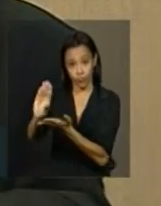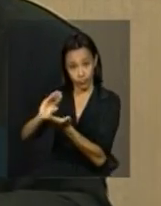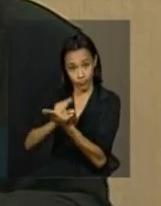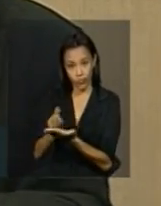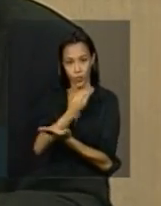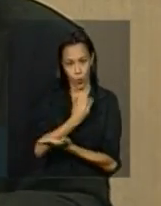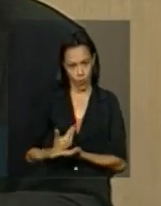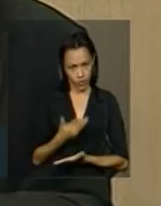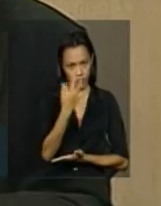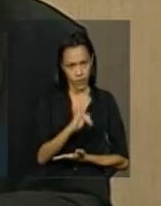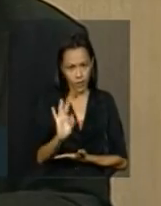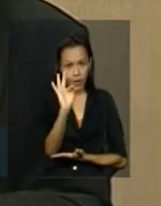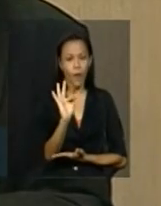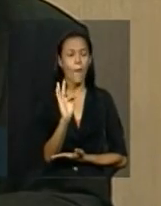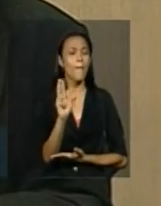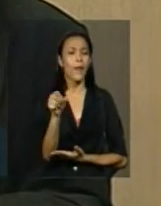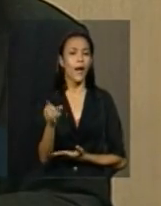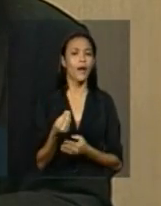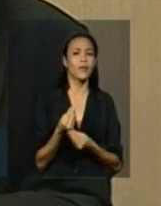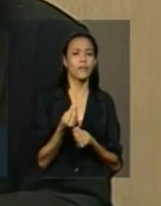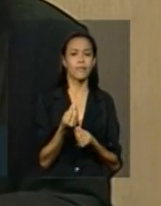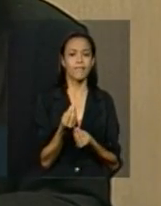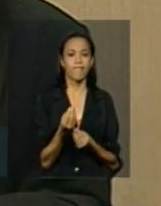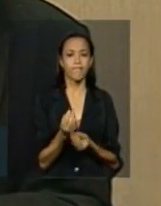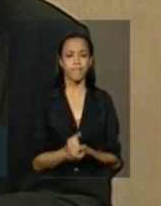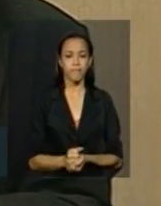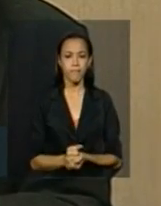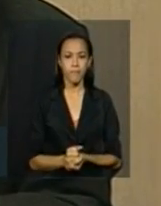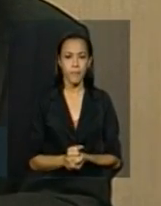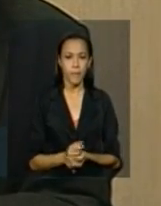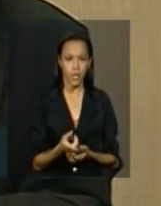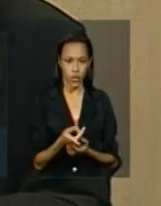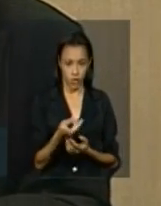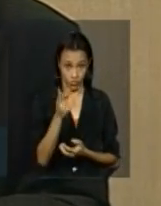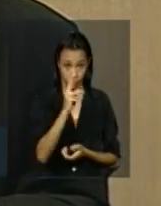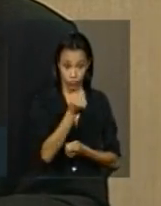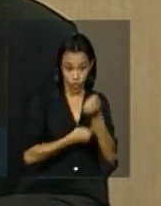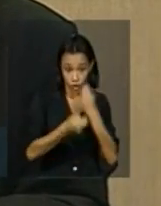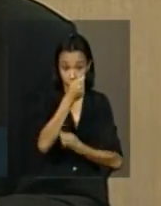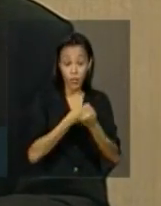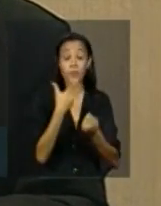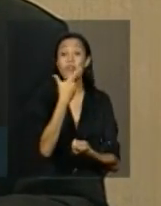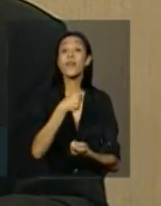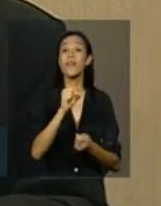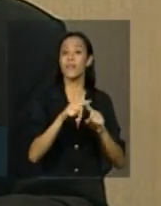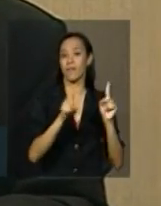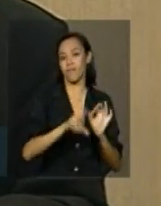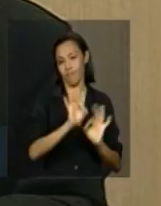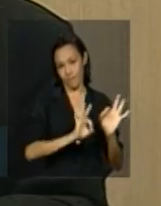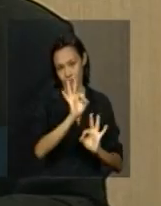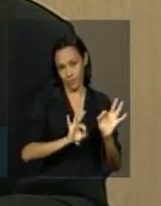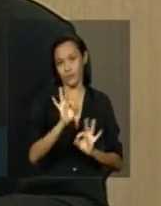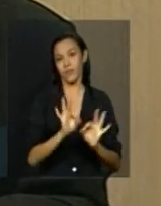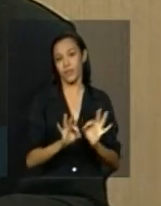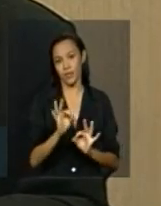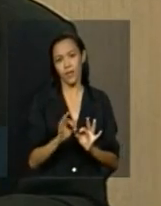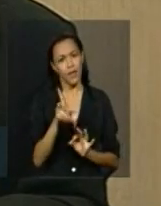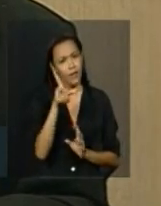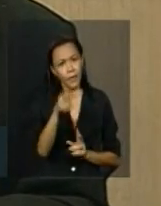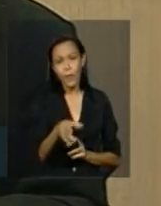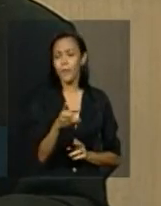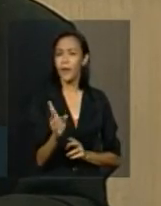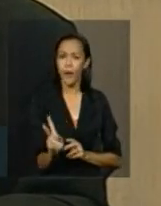União tá para financiar iniciativas eh de gestão de R só só quem tiver plano a semelhança do que acontece com a lei